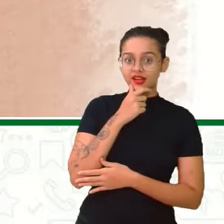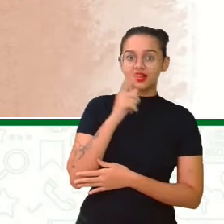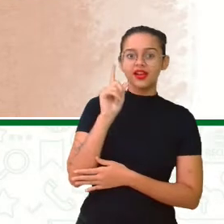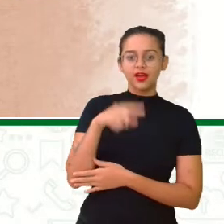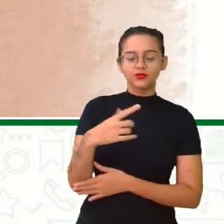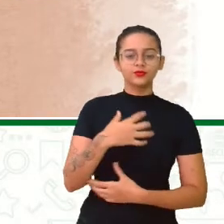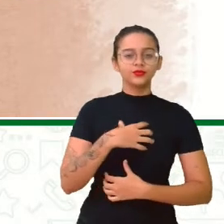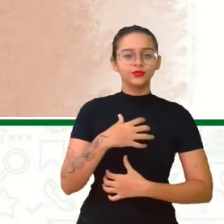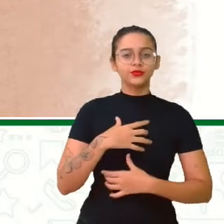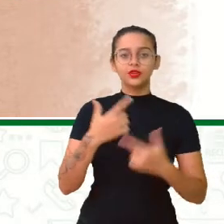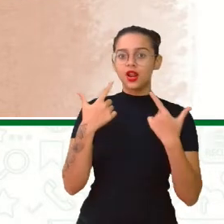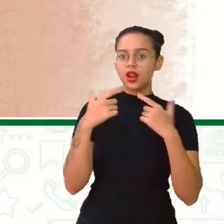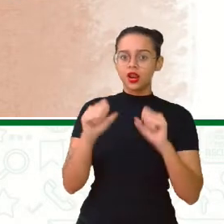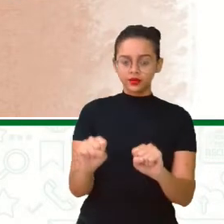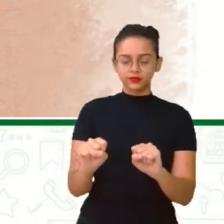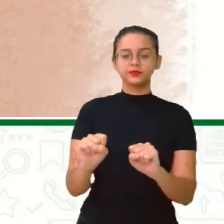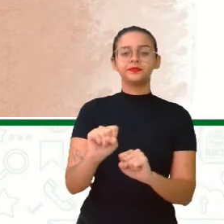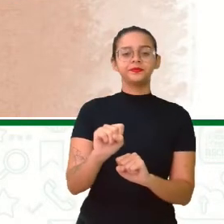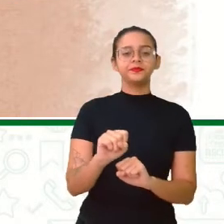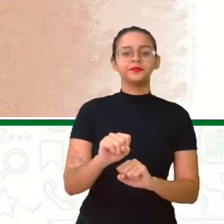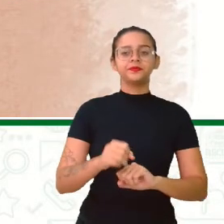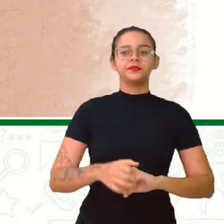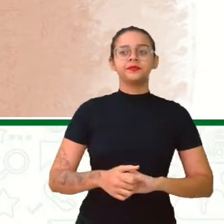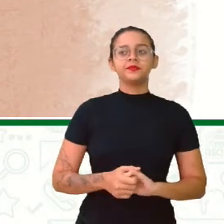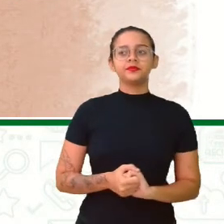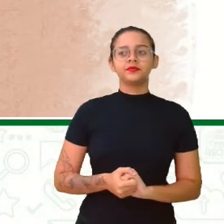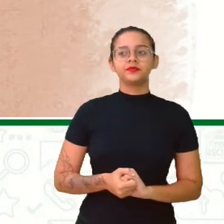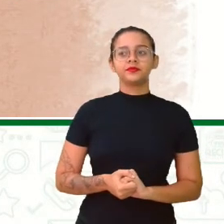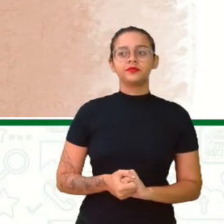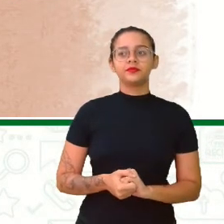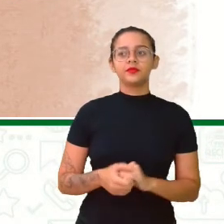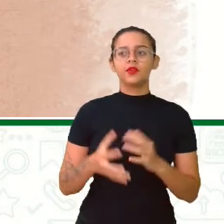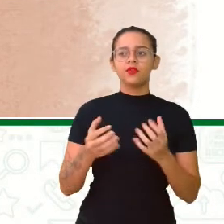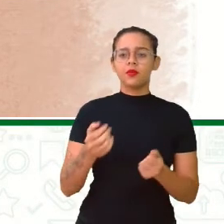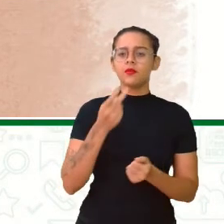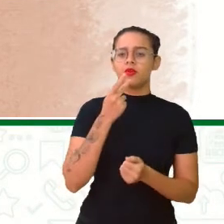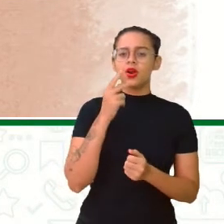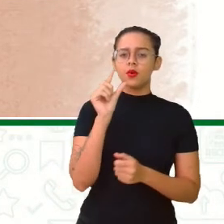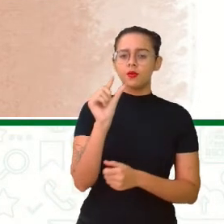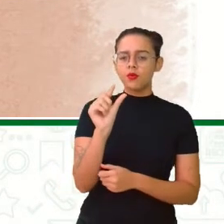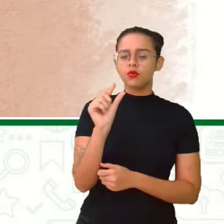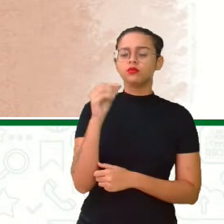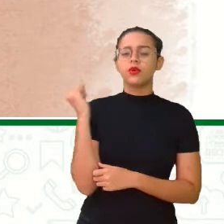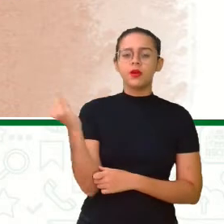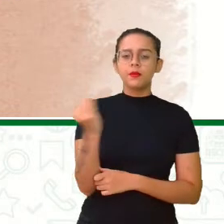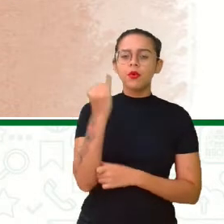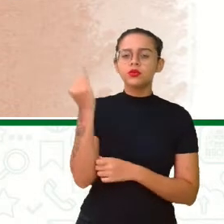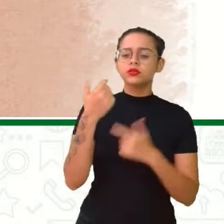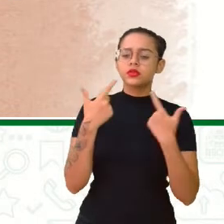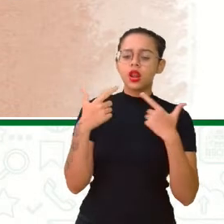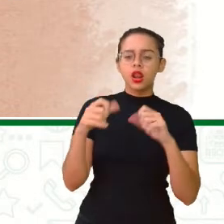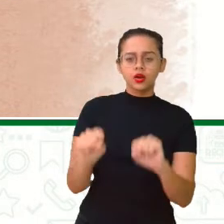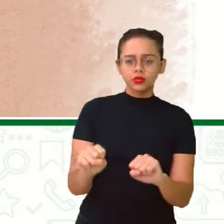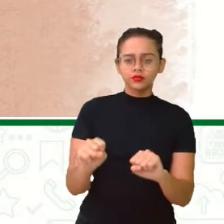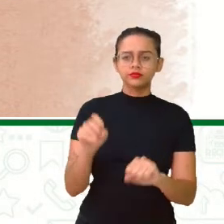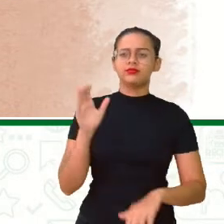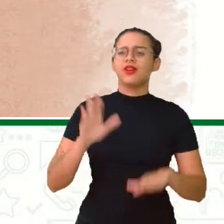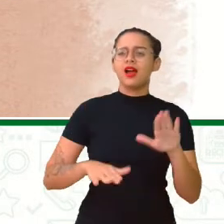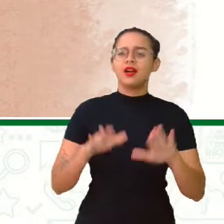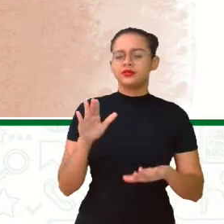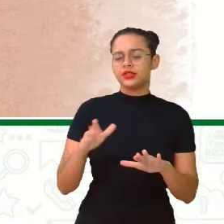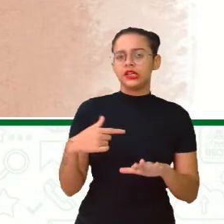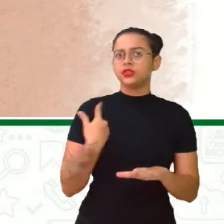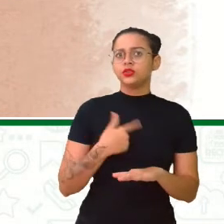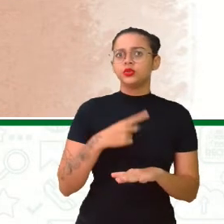de linguagem, tá? E vamos falar um pouquinho da importância da linguagem, né? Às vezes a gente